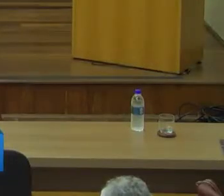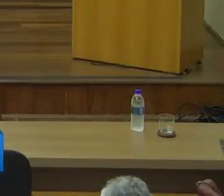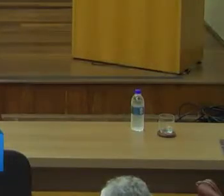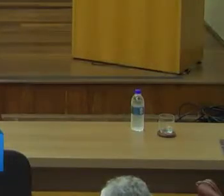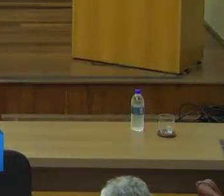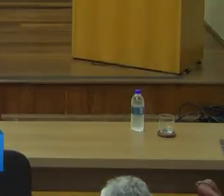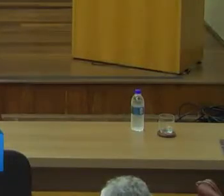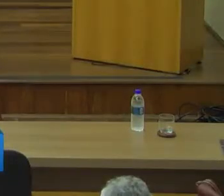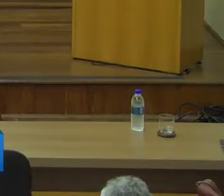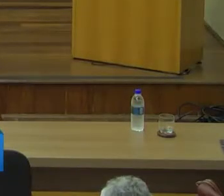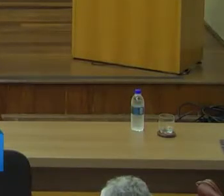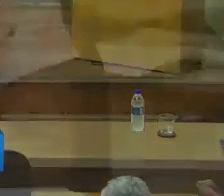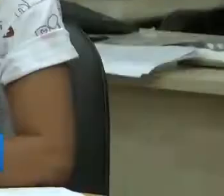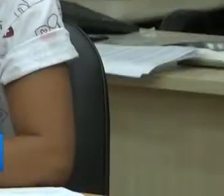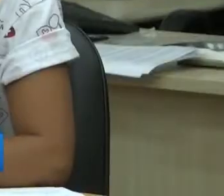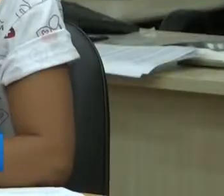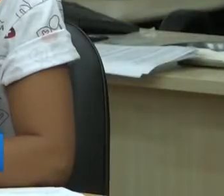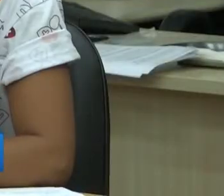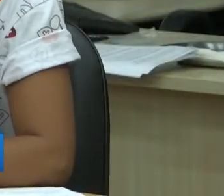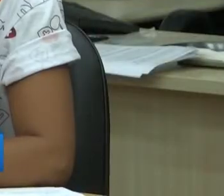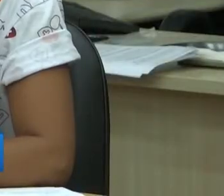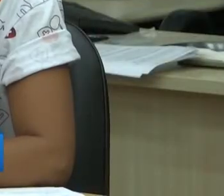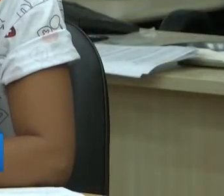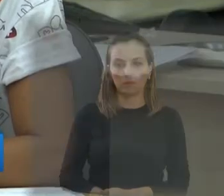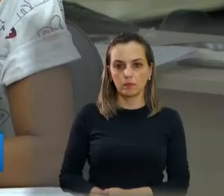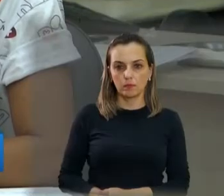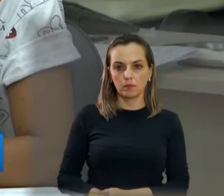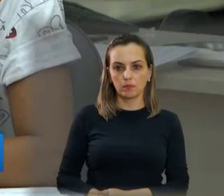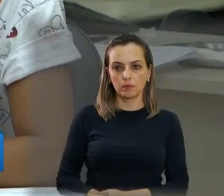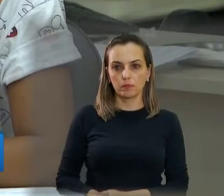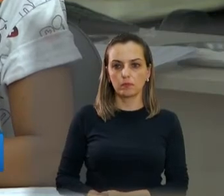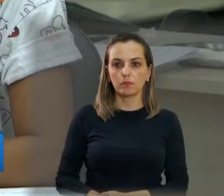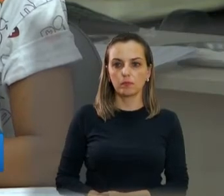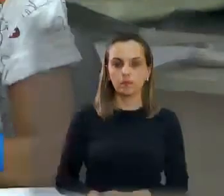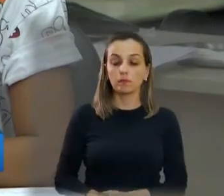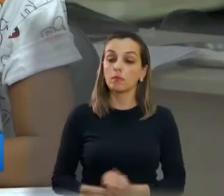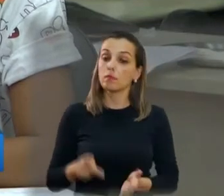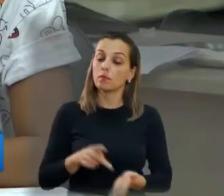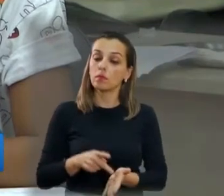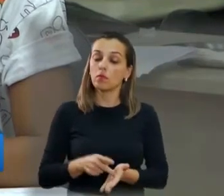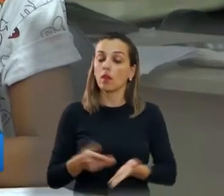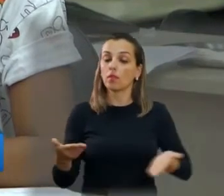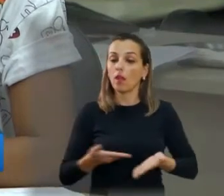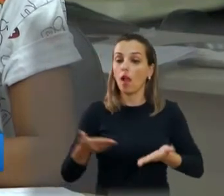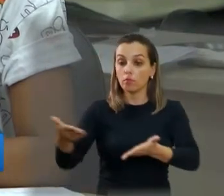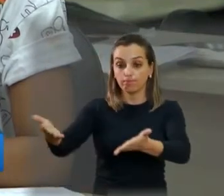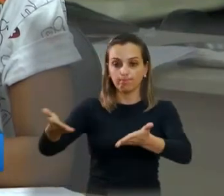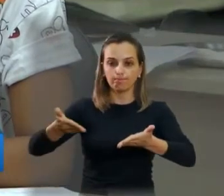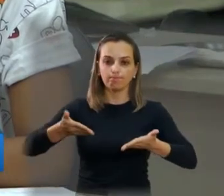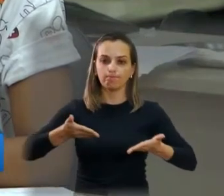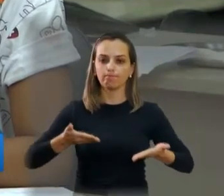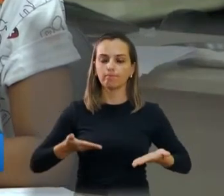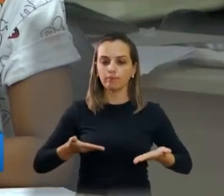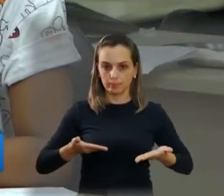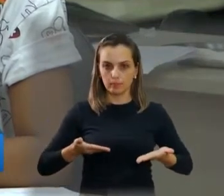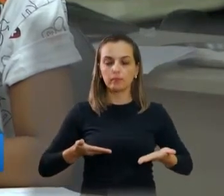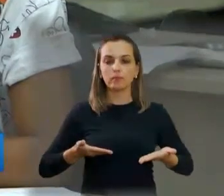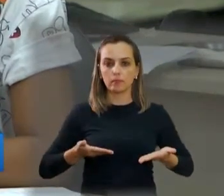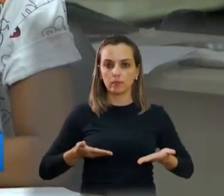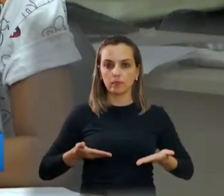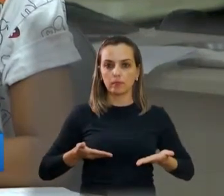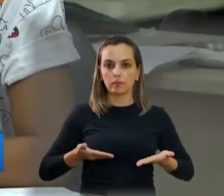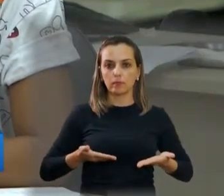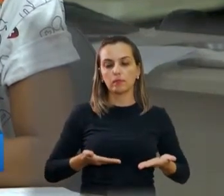Segurança Pública. Muito obrigada pela contribuição, pelo relato verdadeiro. Agora eu vou convidar para fazer o uso da palavra